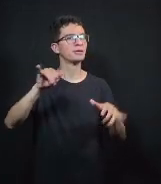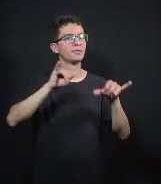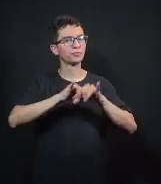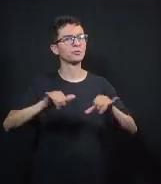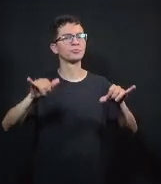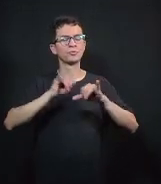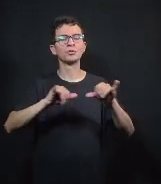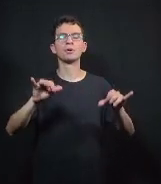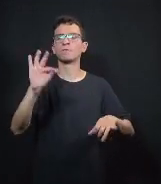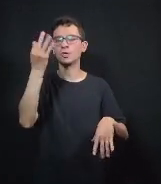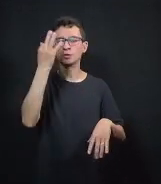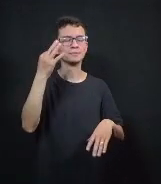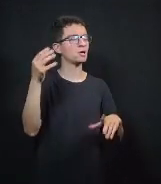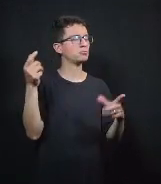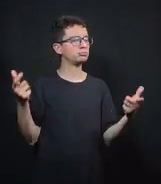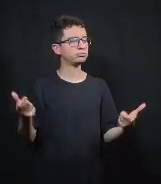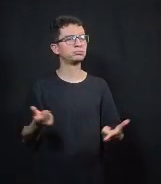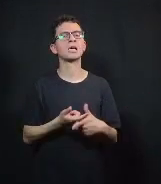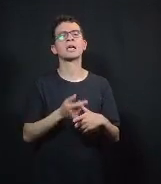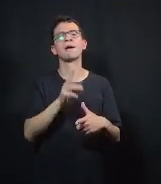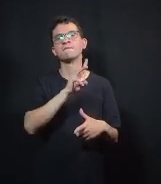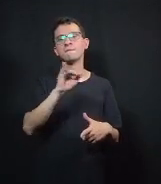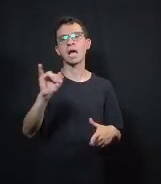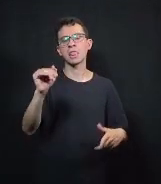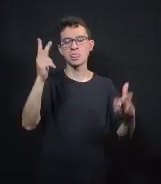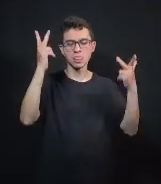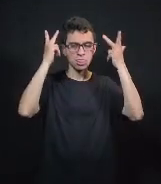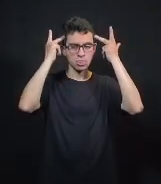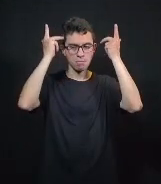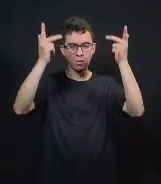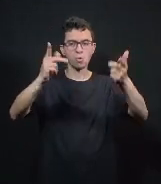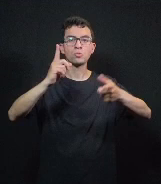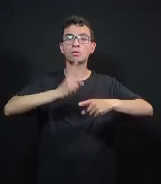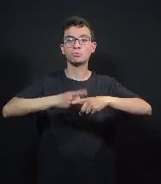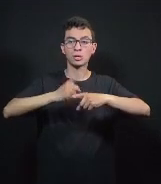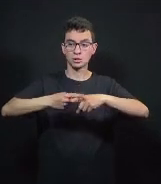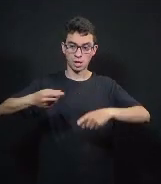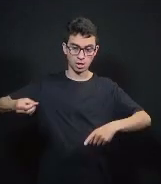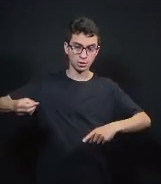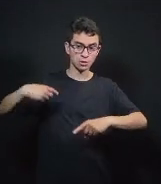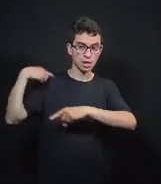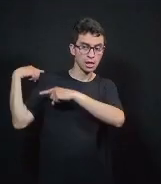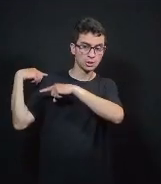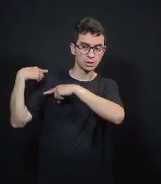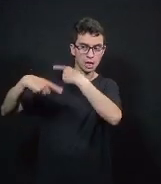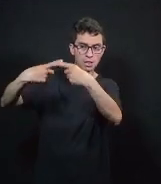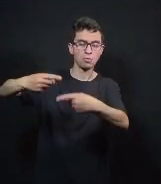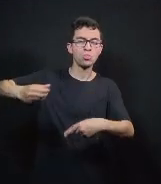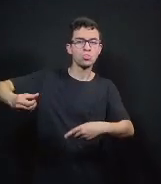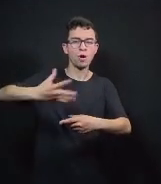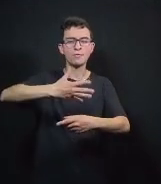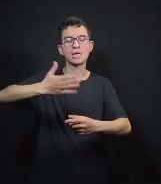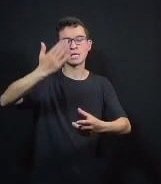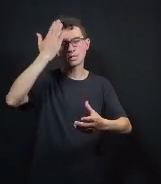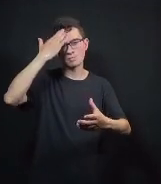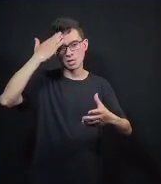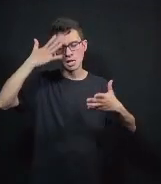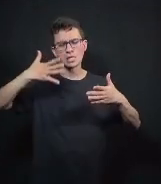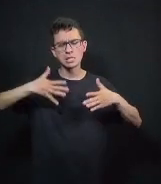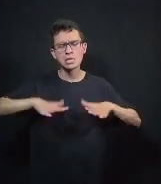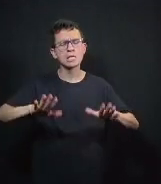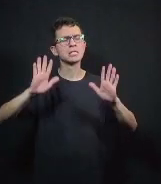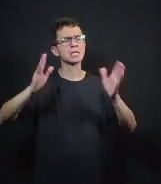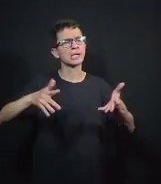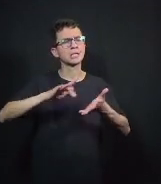quase que naturalmente, né? Com o fato de que essas novas gerações já nascem digitais. Então, eu acho